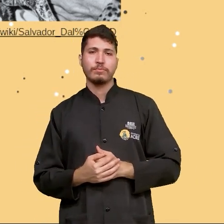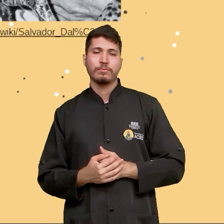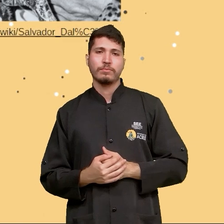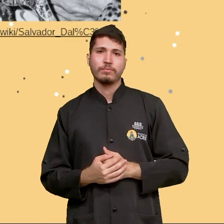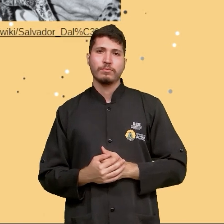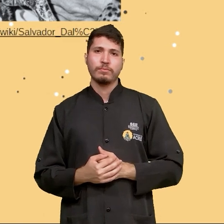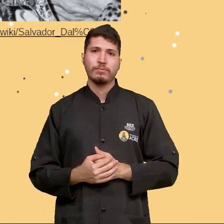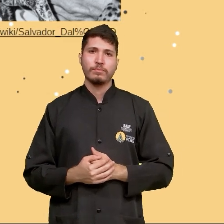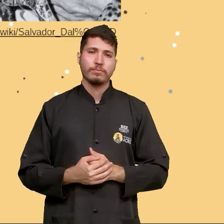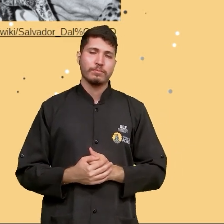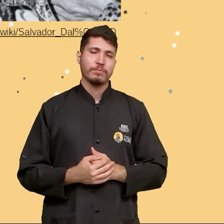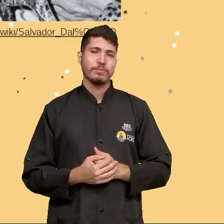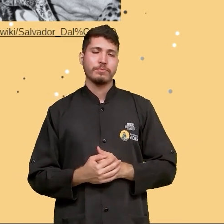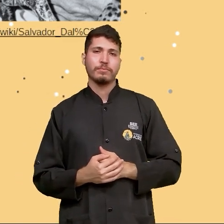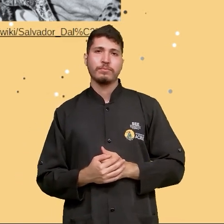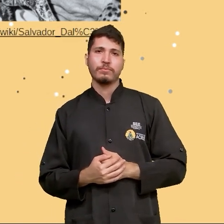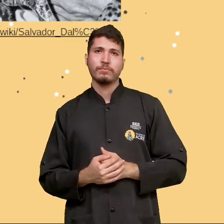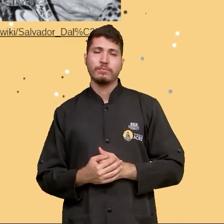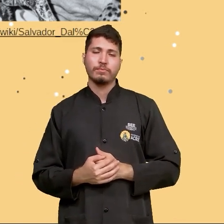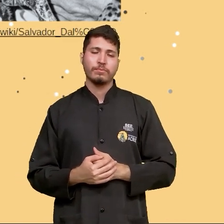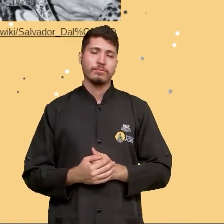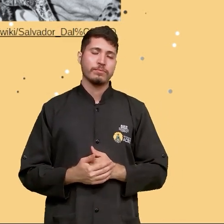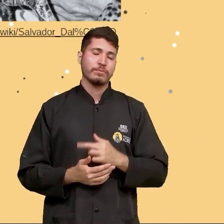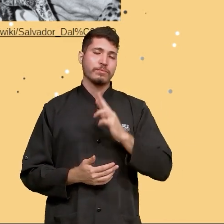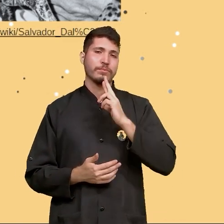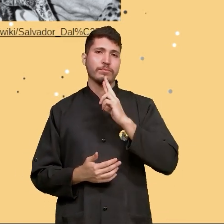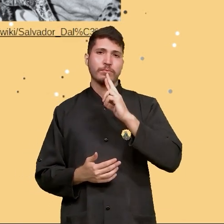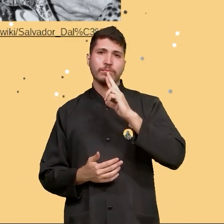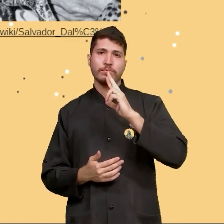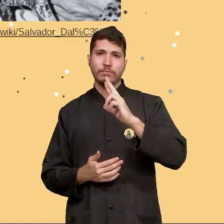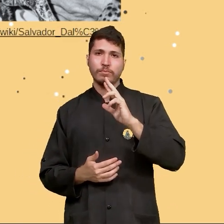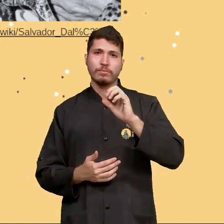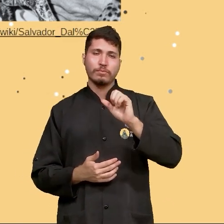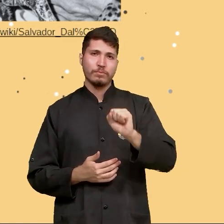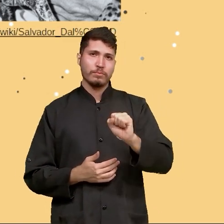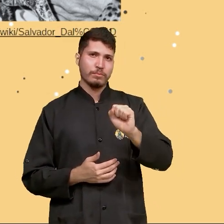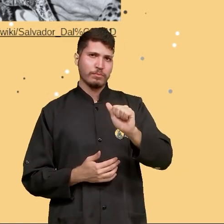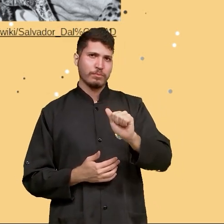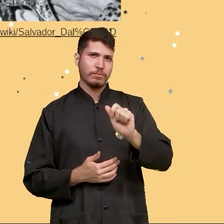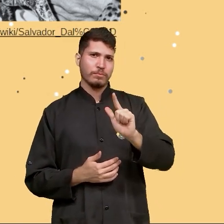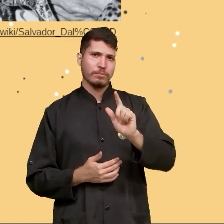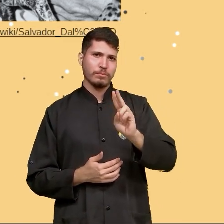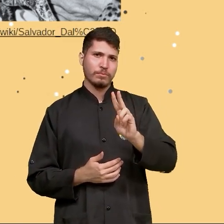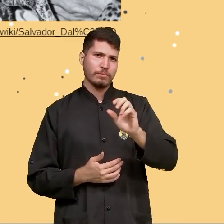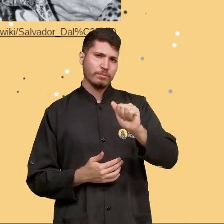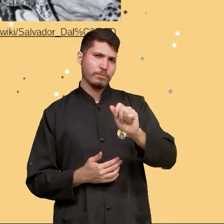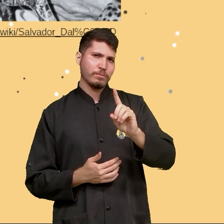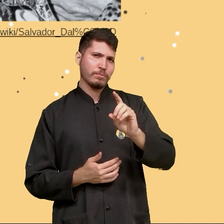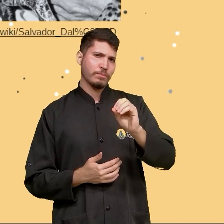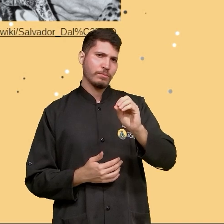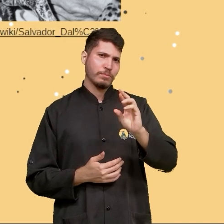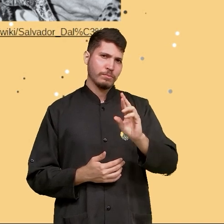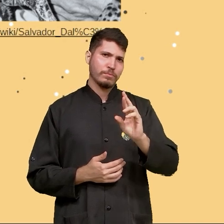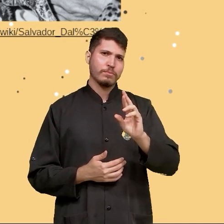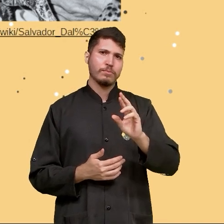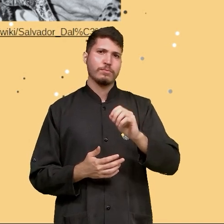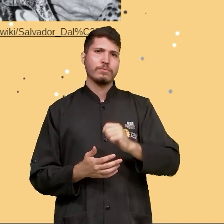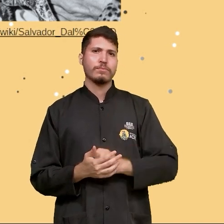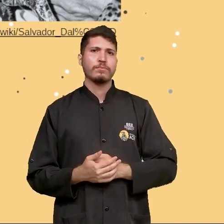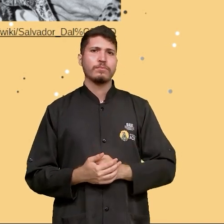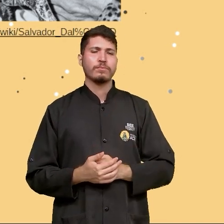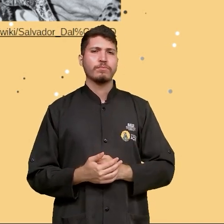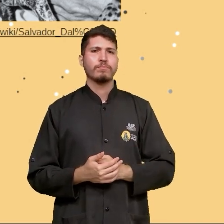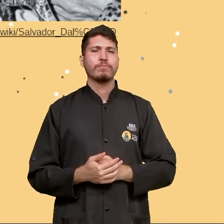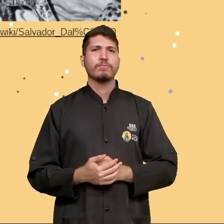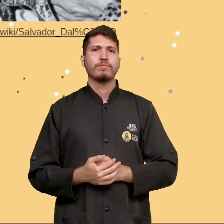aí, aliás, marcou não, respondeu aí no seu caderno, Salvador Dalí, A Persistência da Memória, é